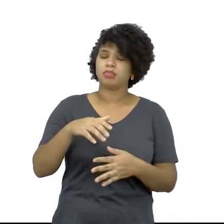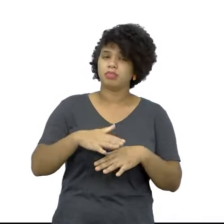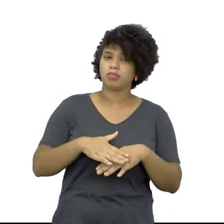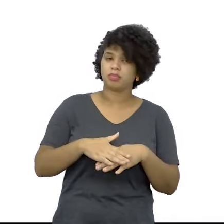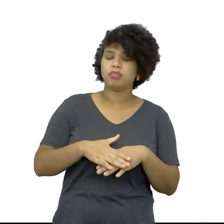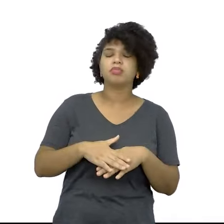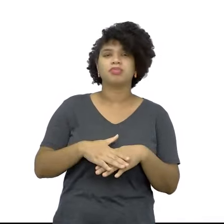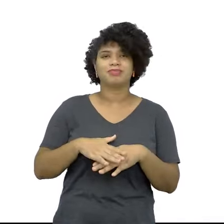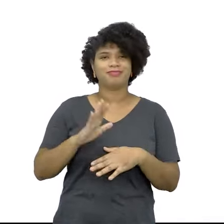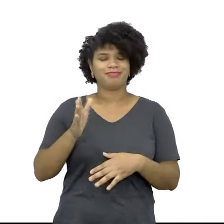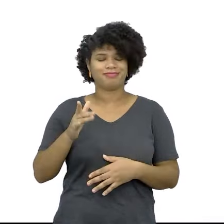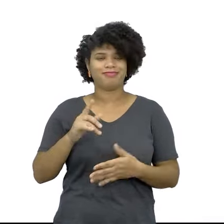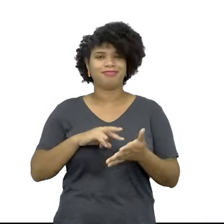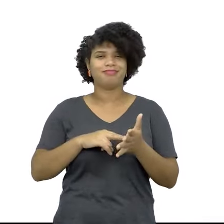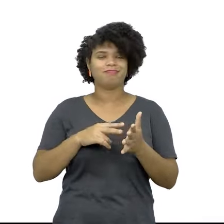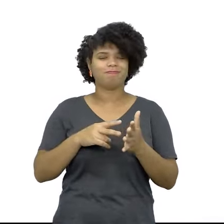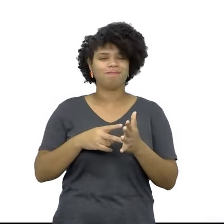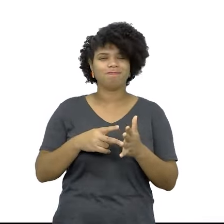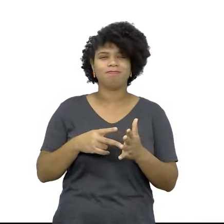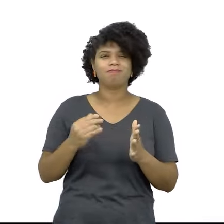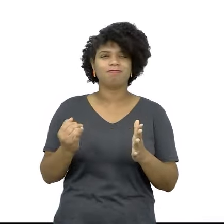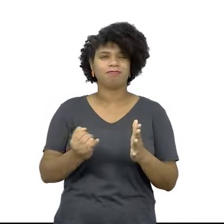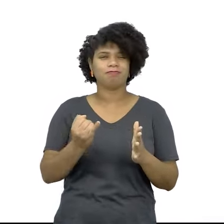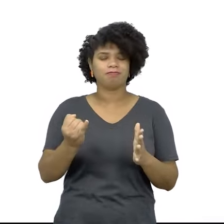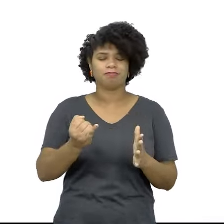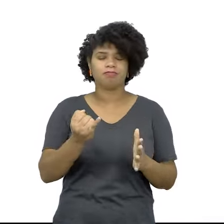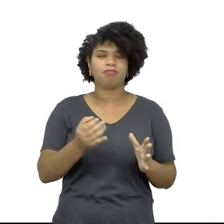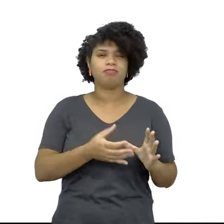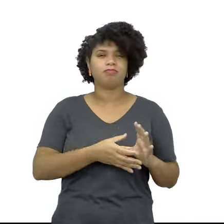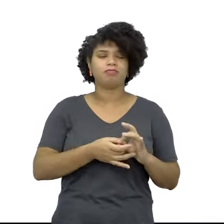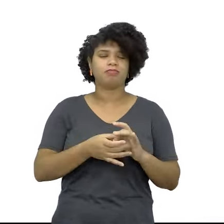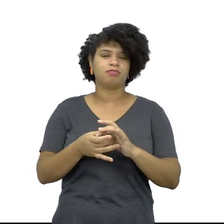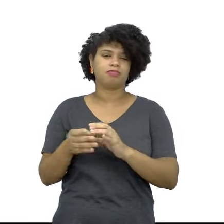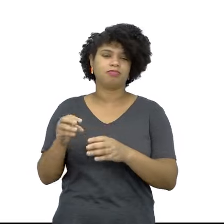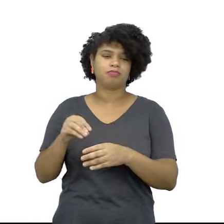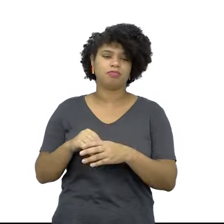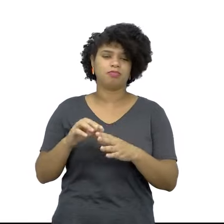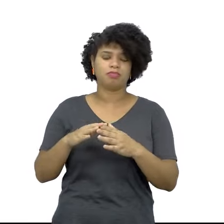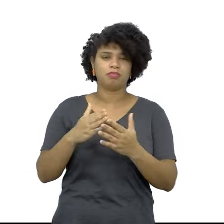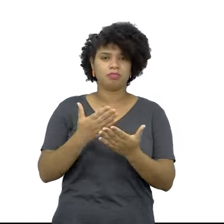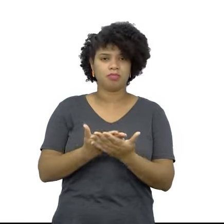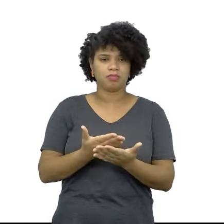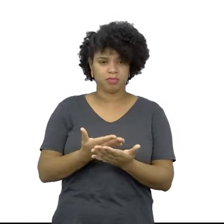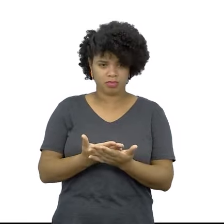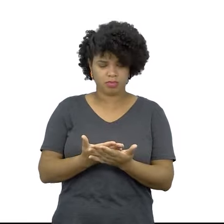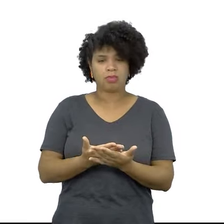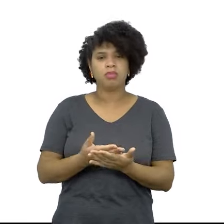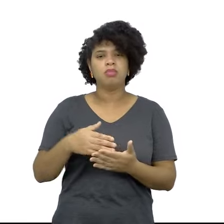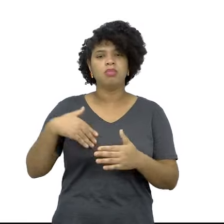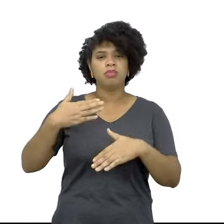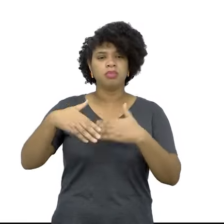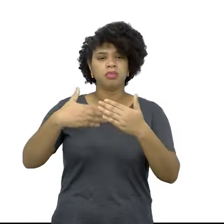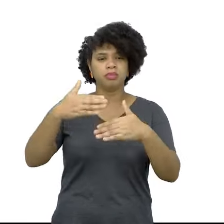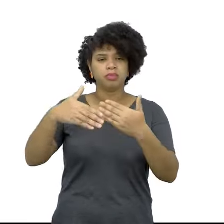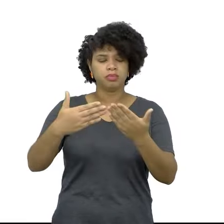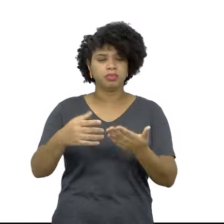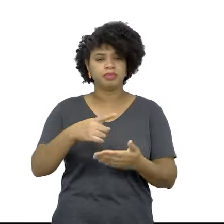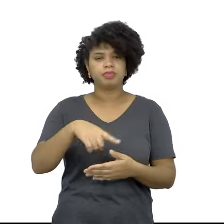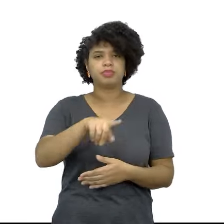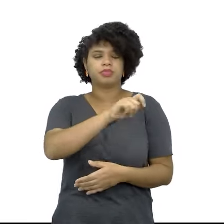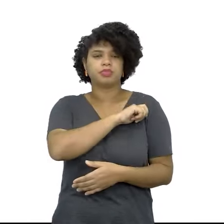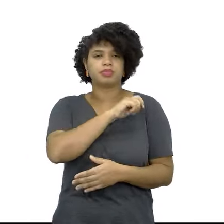fazendo algo significativo dentro desse contexto aí da escola. E, ao longo desse processo, os